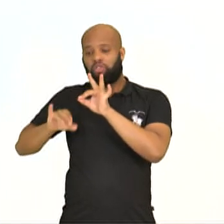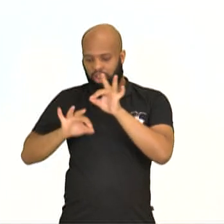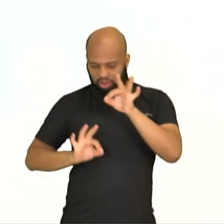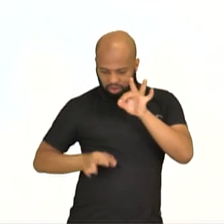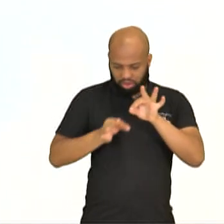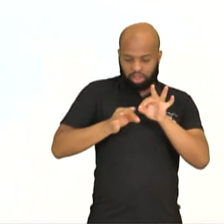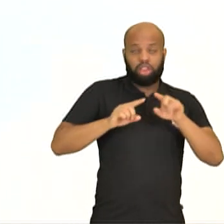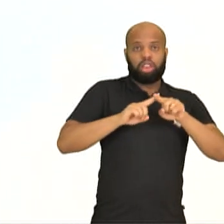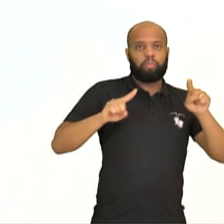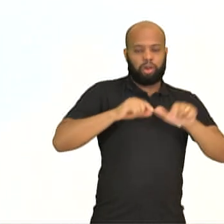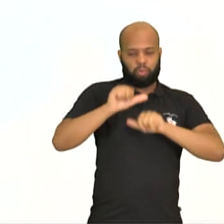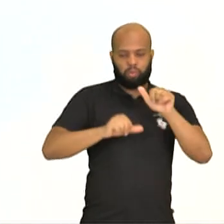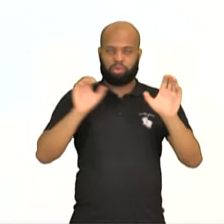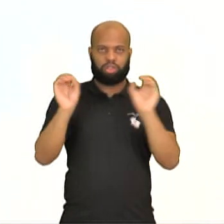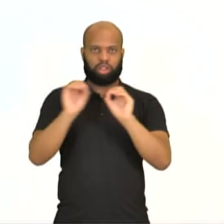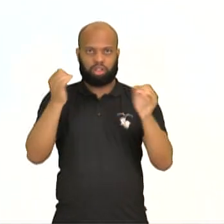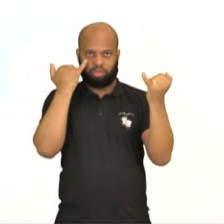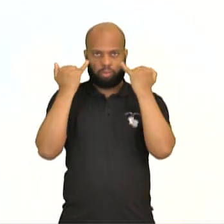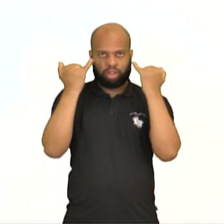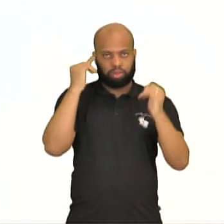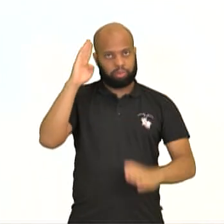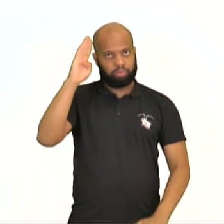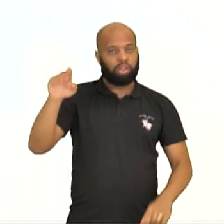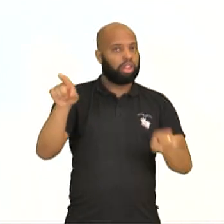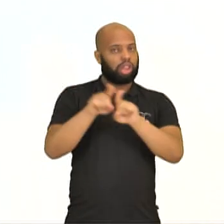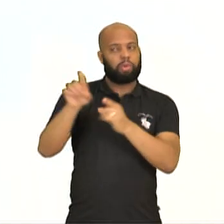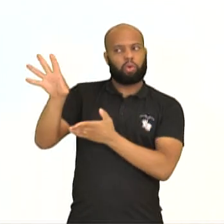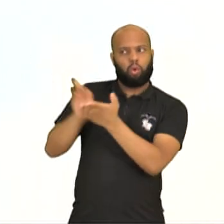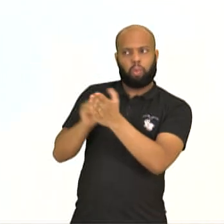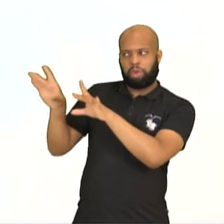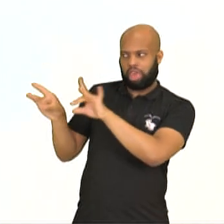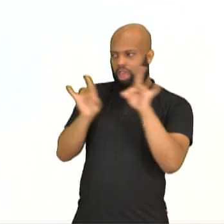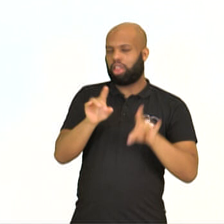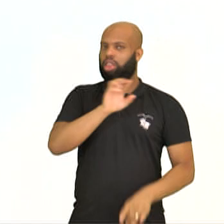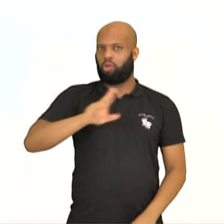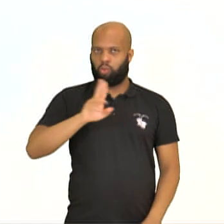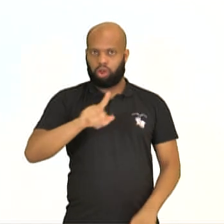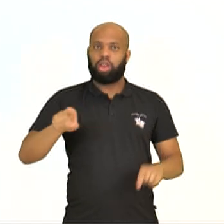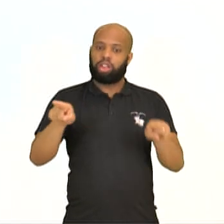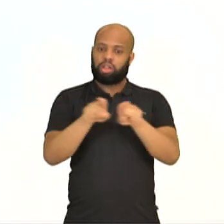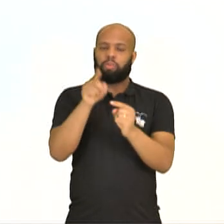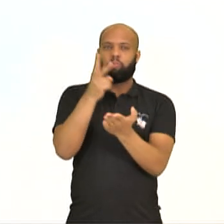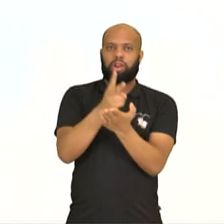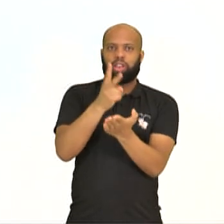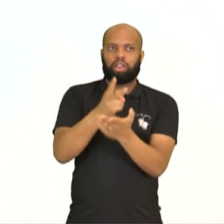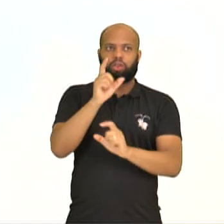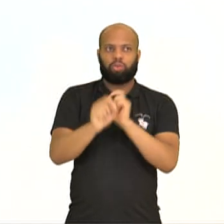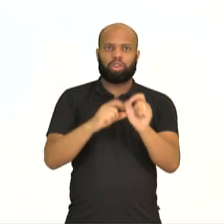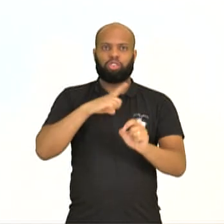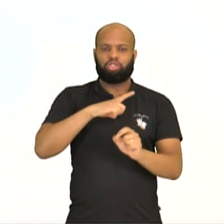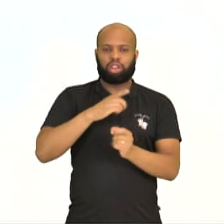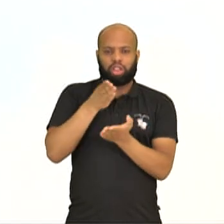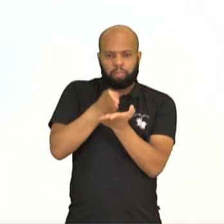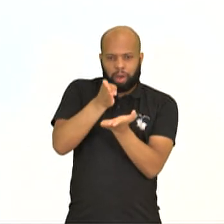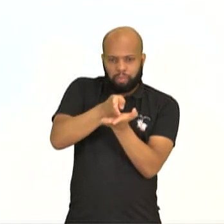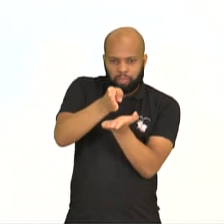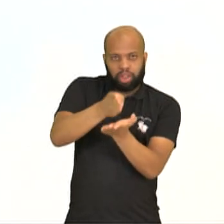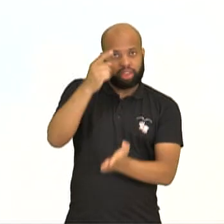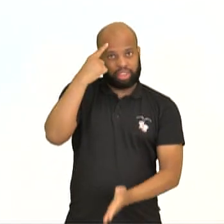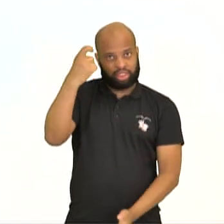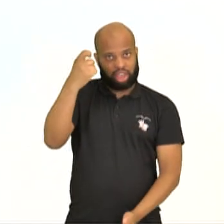informações principais, sem fazer cópias de partes do texto e mantendo o mesmo encadeamento de ideias,